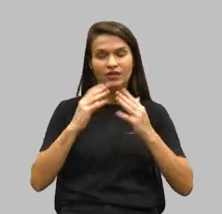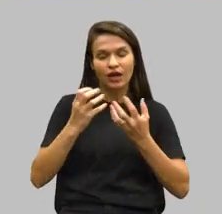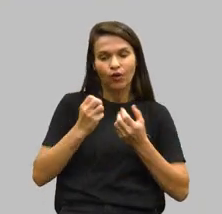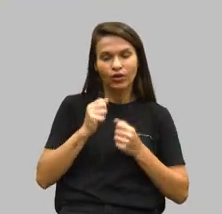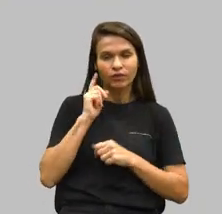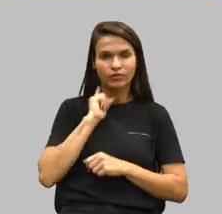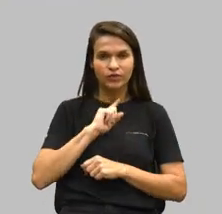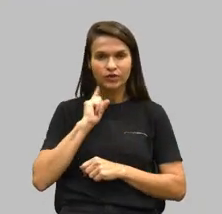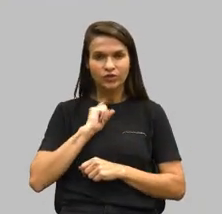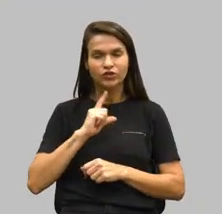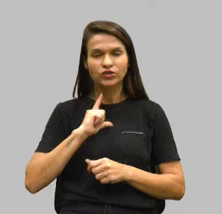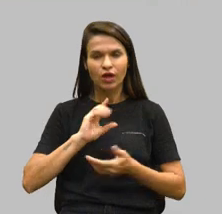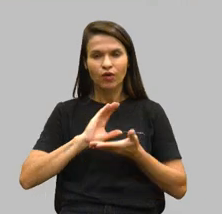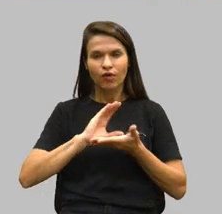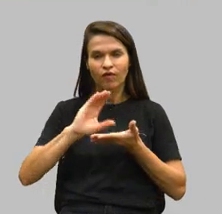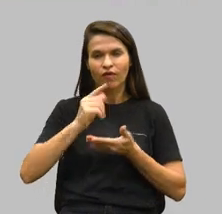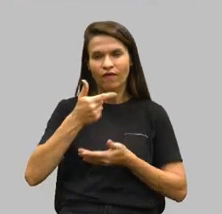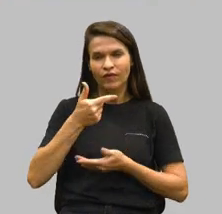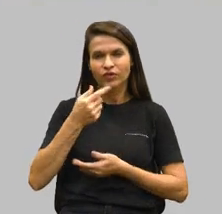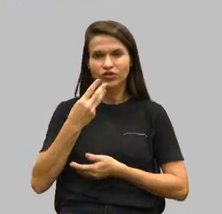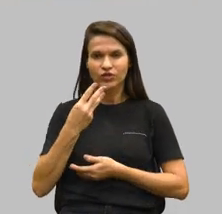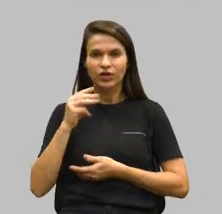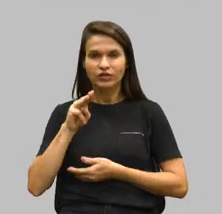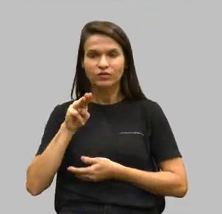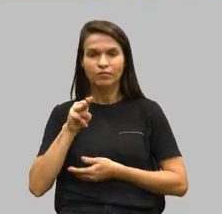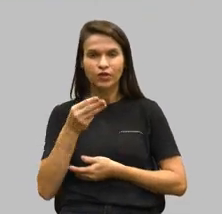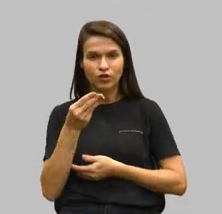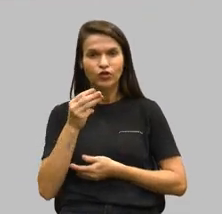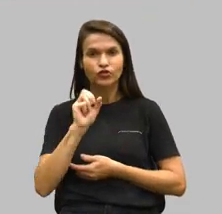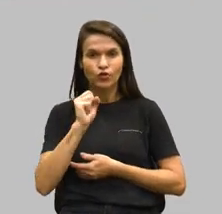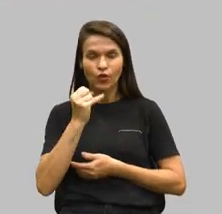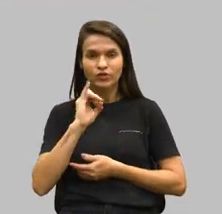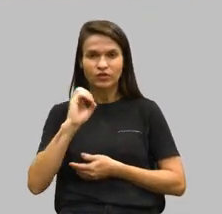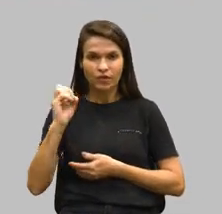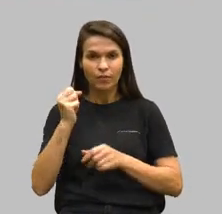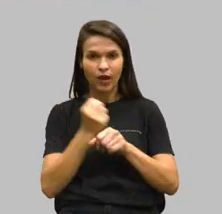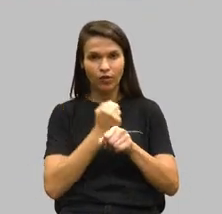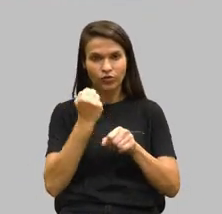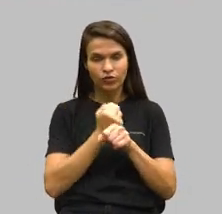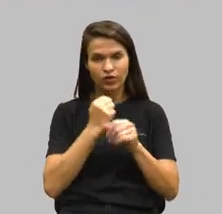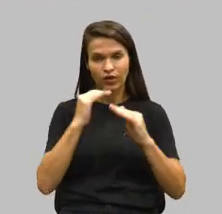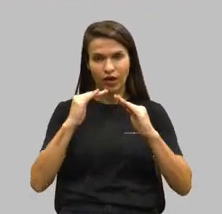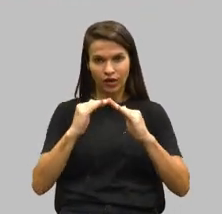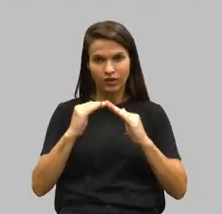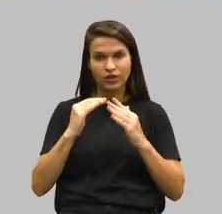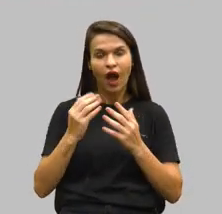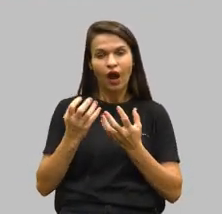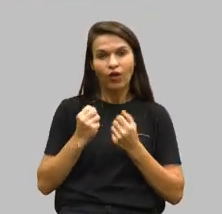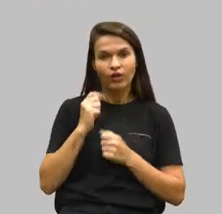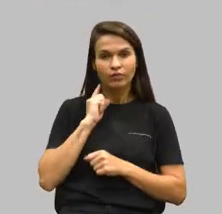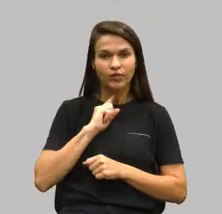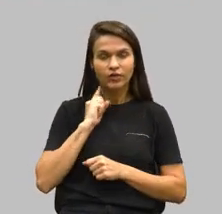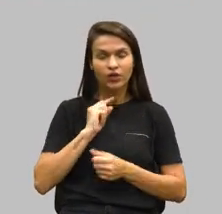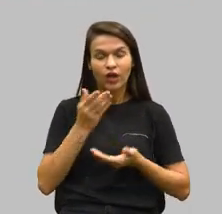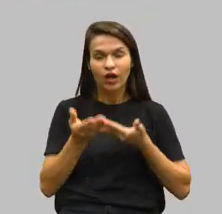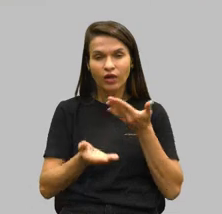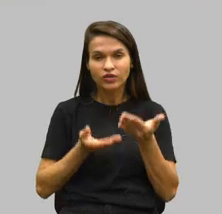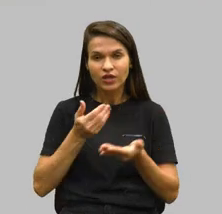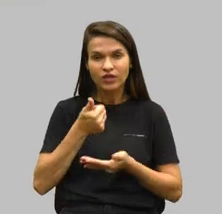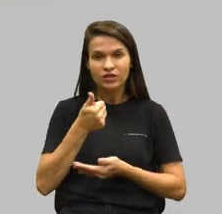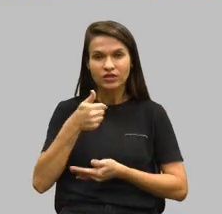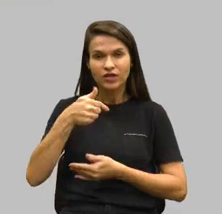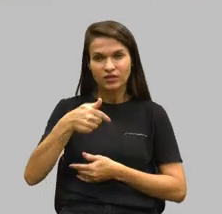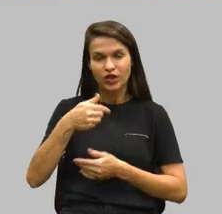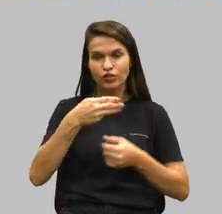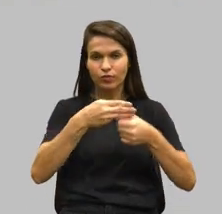previsto um orçamento de R3 milhões 800 para construção da casa col Minas que irá atender 17